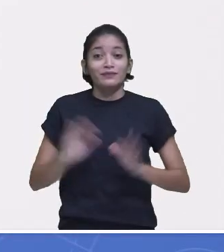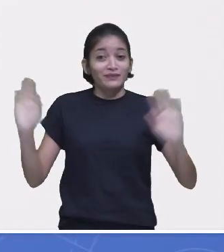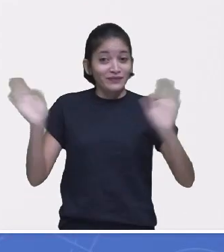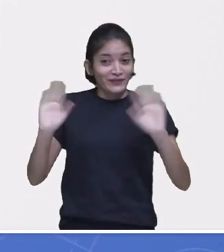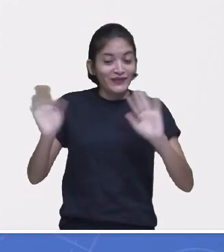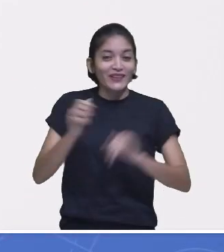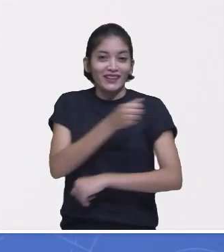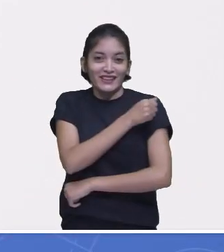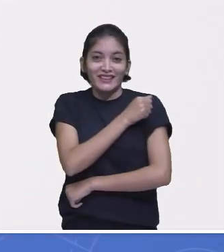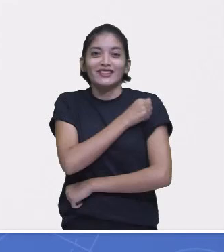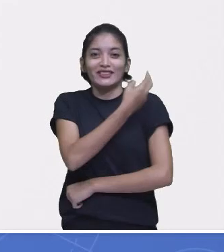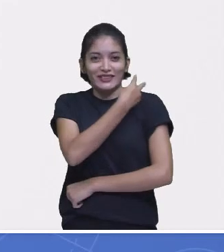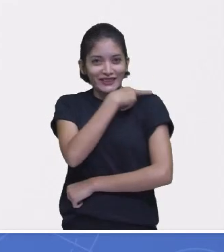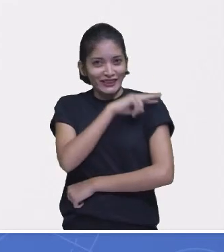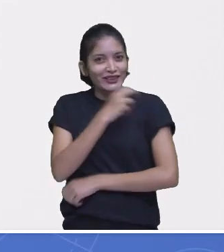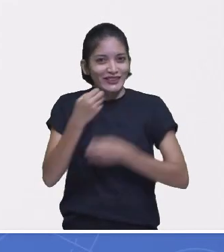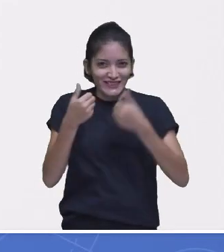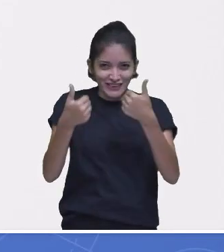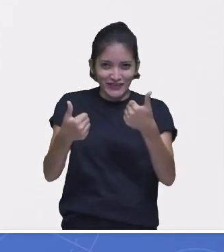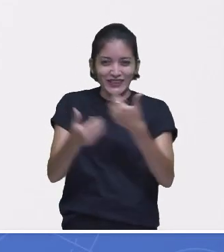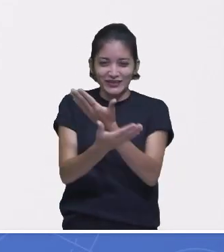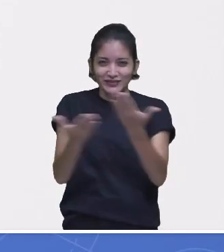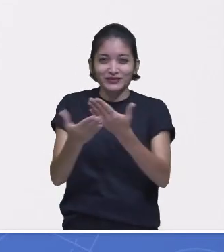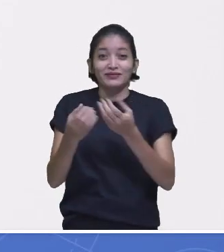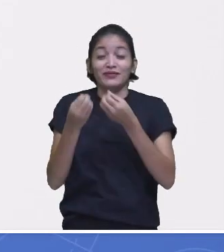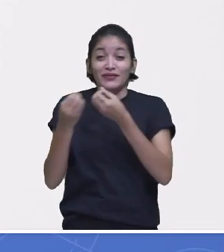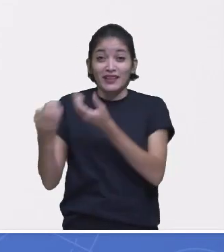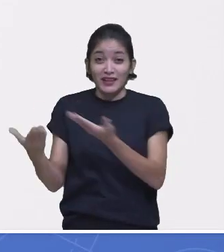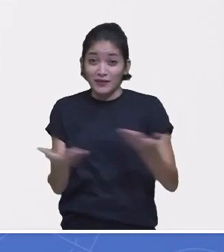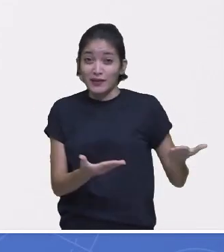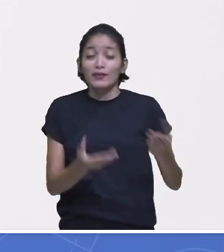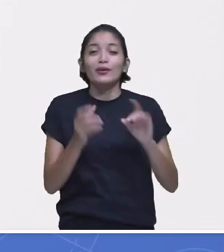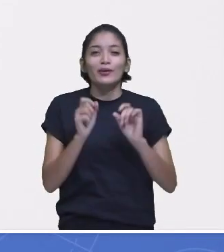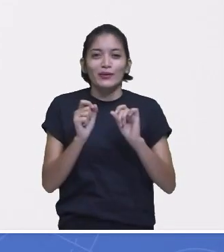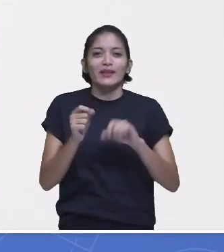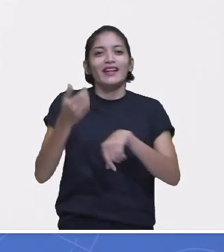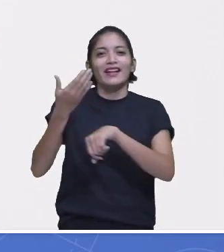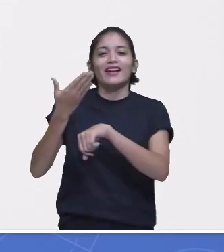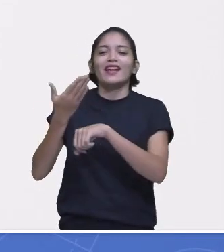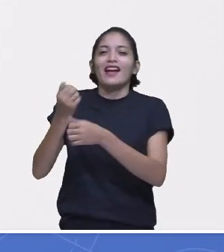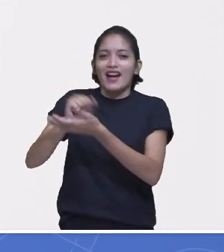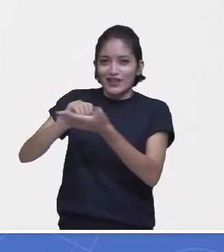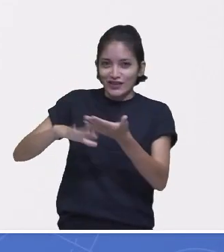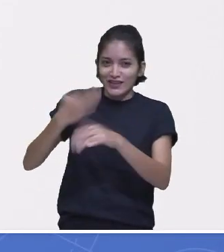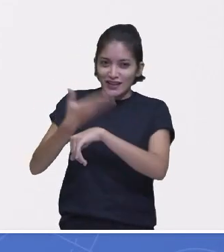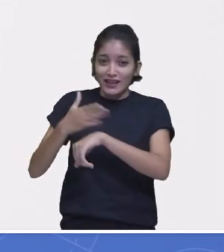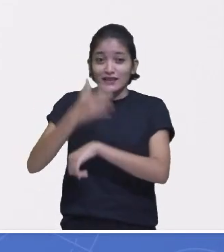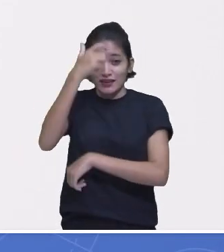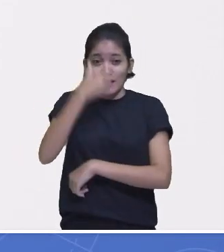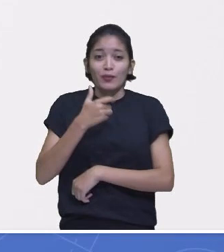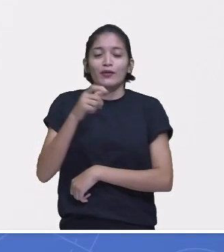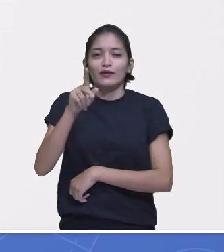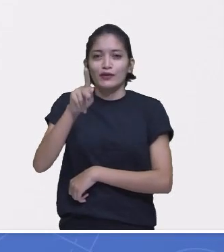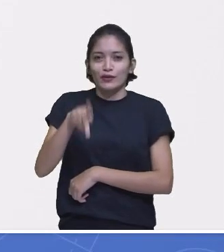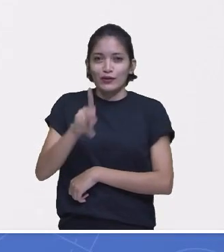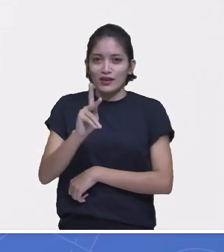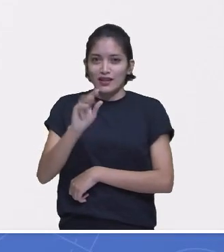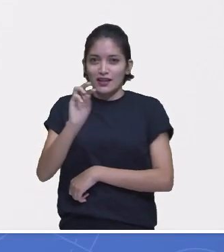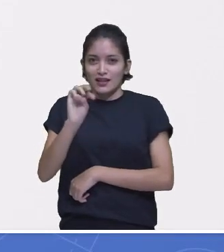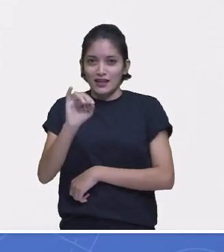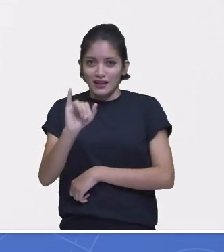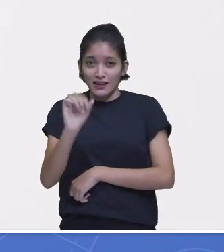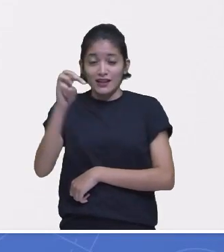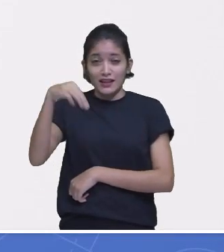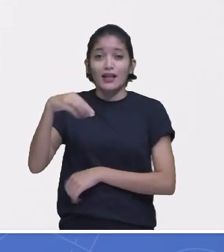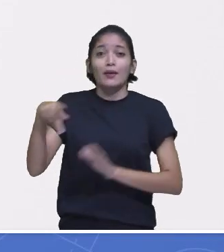alunos da segunda série, tudo bem com vocês? Sejam bem-vindos a mais um Exercitando. Eu sou o professor Kim Raoni, de